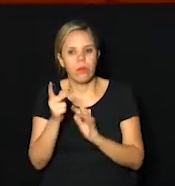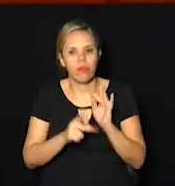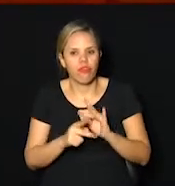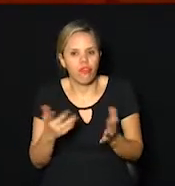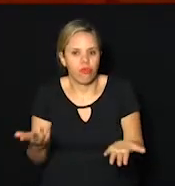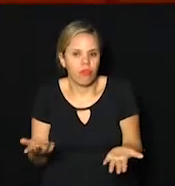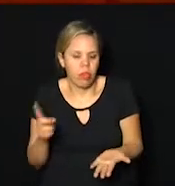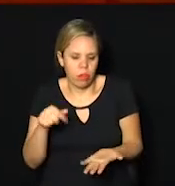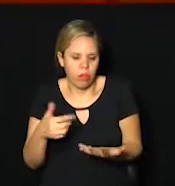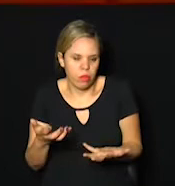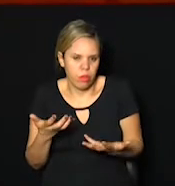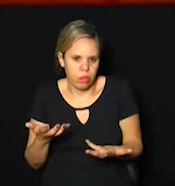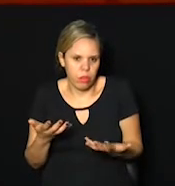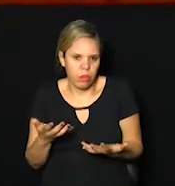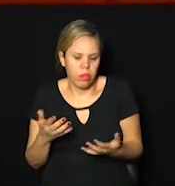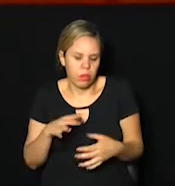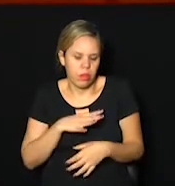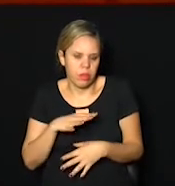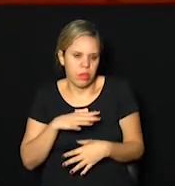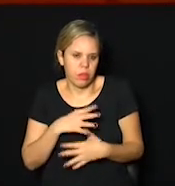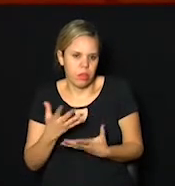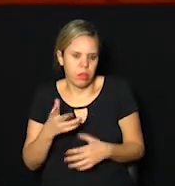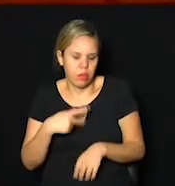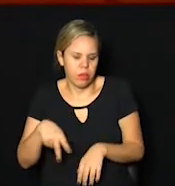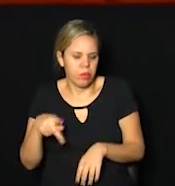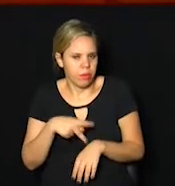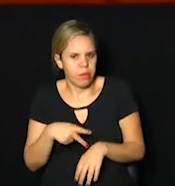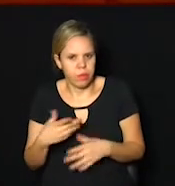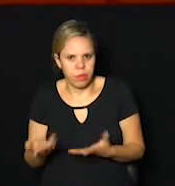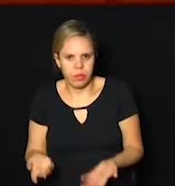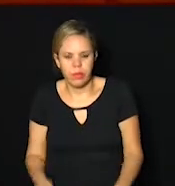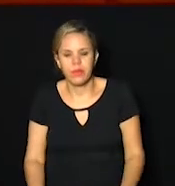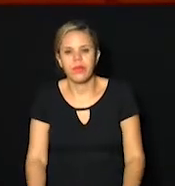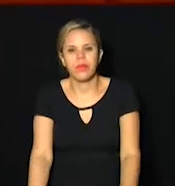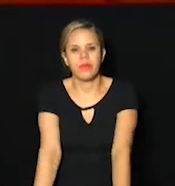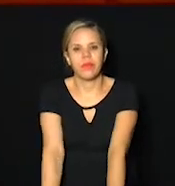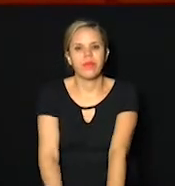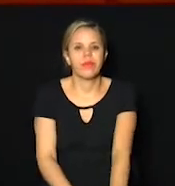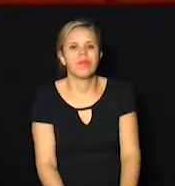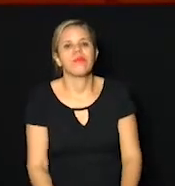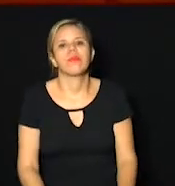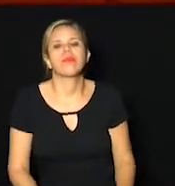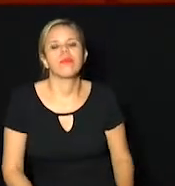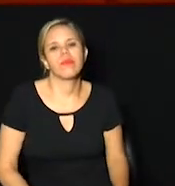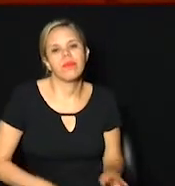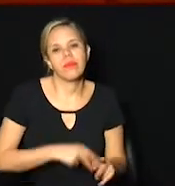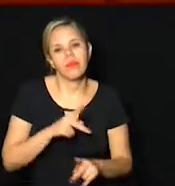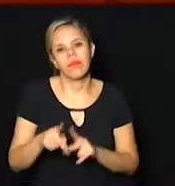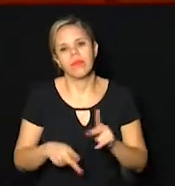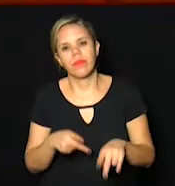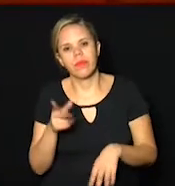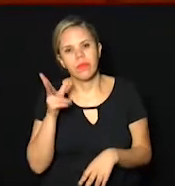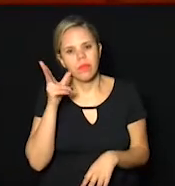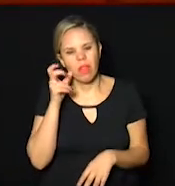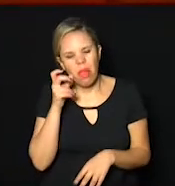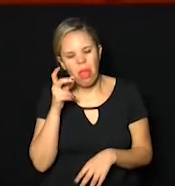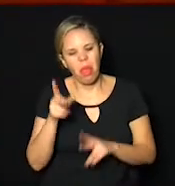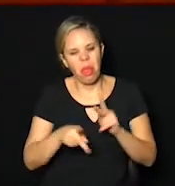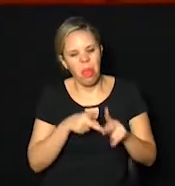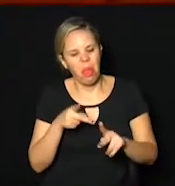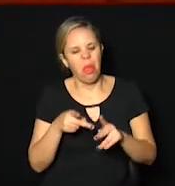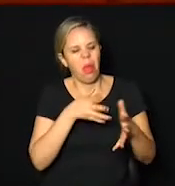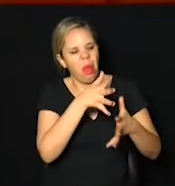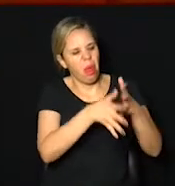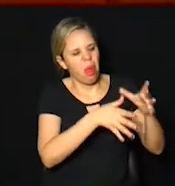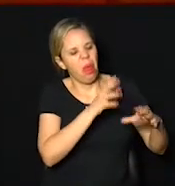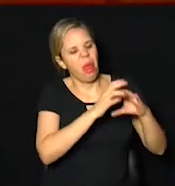é isso que eu quero mesmo para a cidade, é isso que eu quero para o país. Só que essas pessoas vão ouvir muitas críticas ao seu projeto, porque